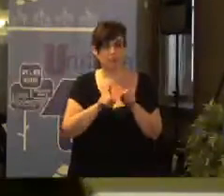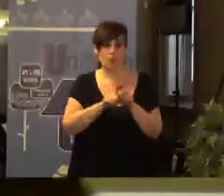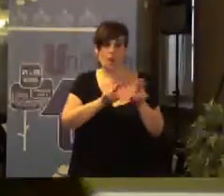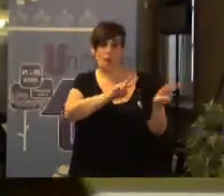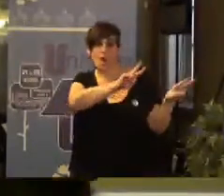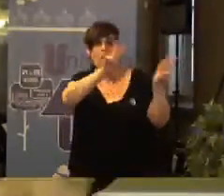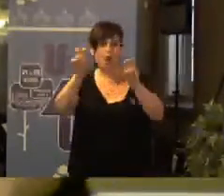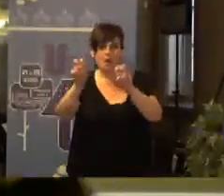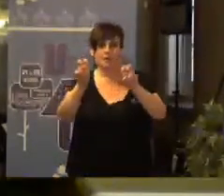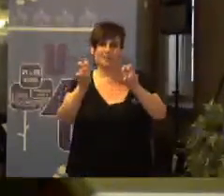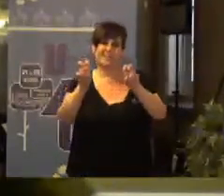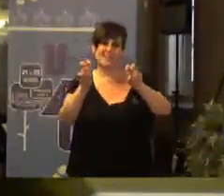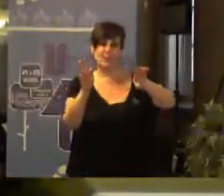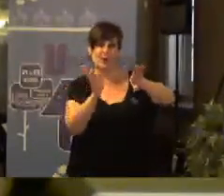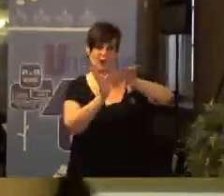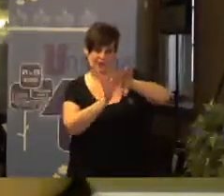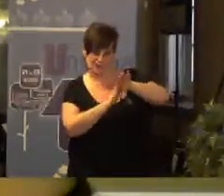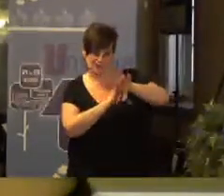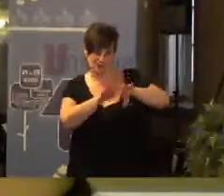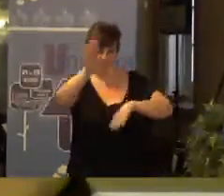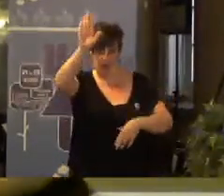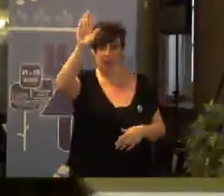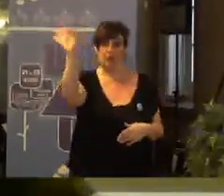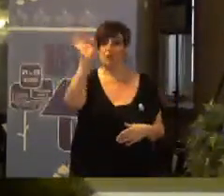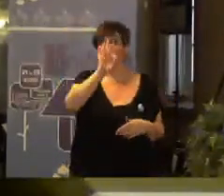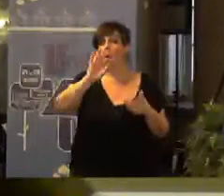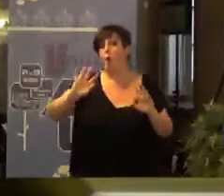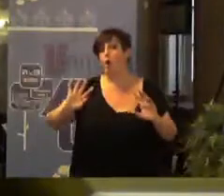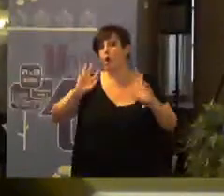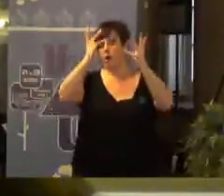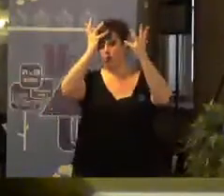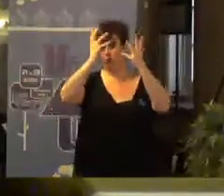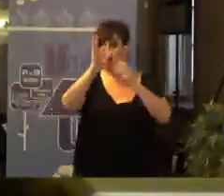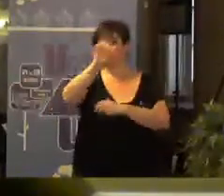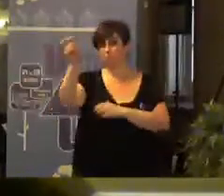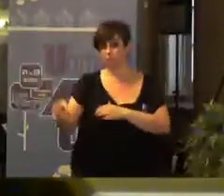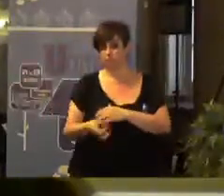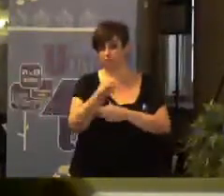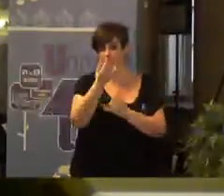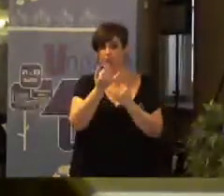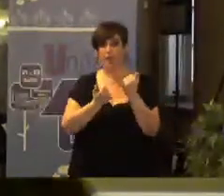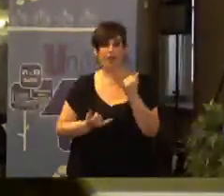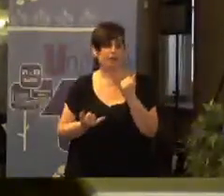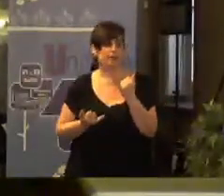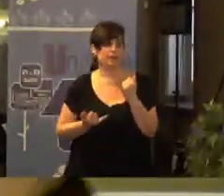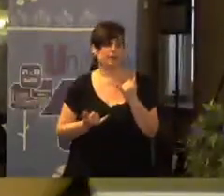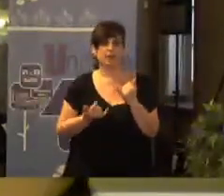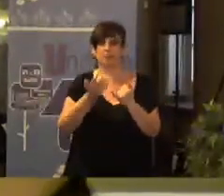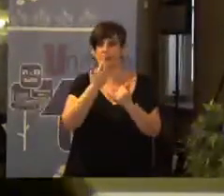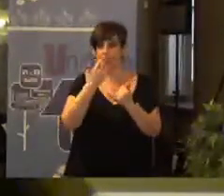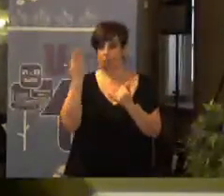neofascistas, pouco democráticos, muito reacionários, e quando isso não acontece, a ascensão de movimentos muito